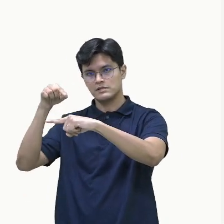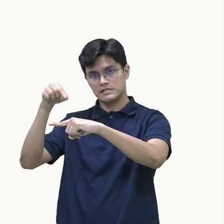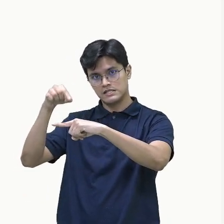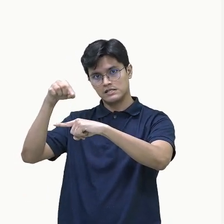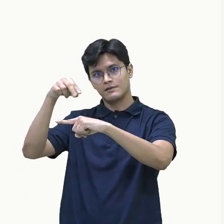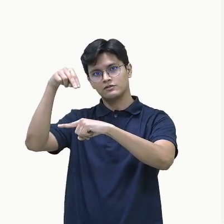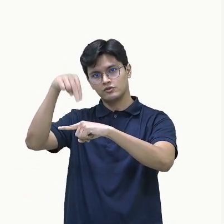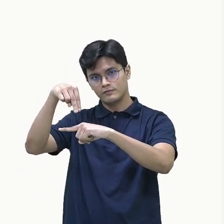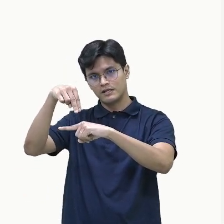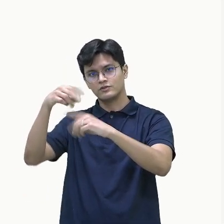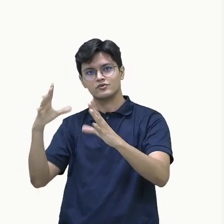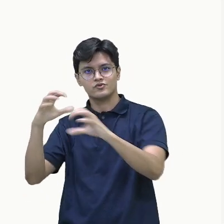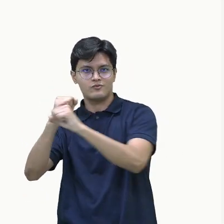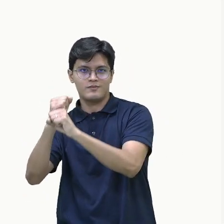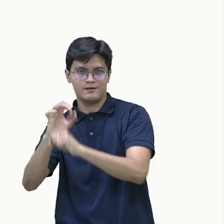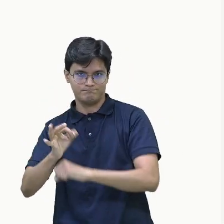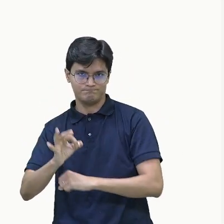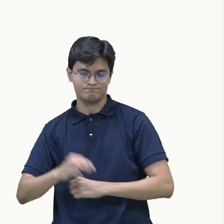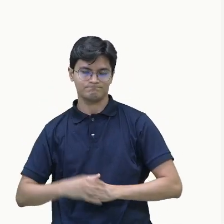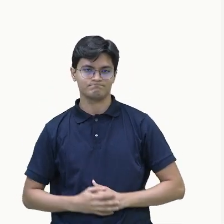Ok? Vamos a mais um exemplo.